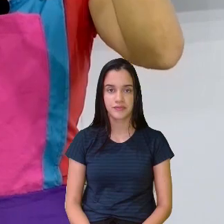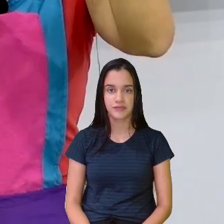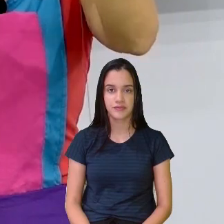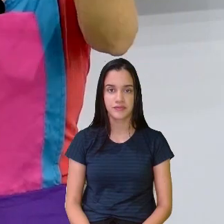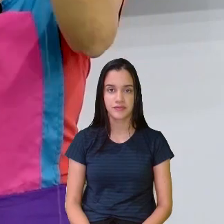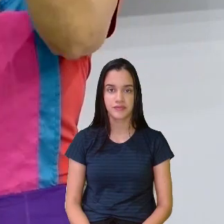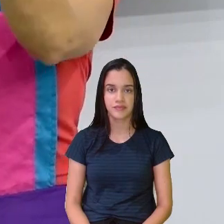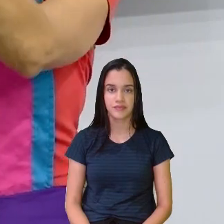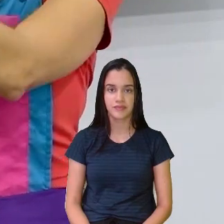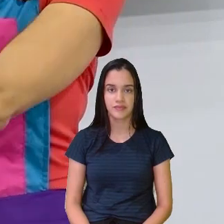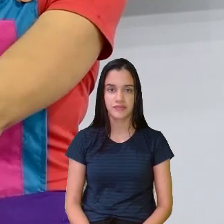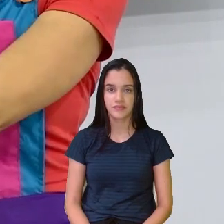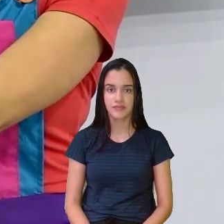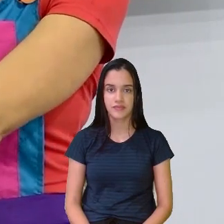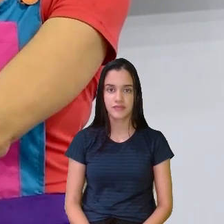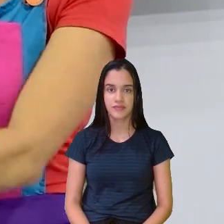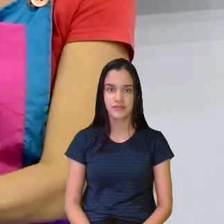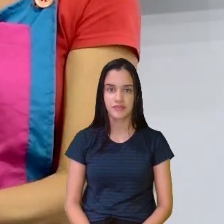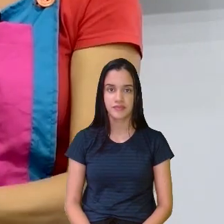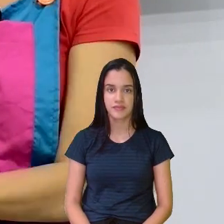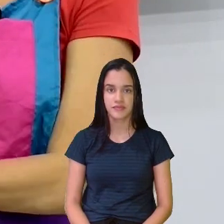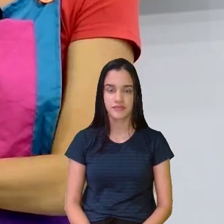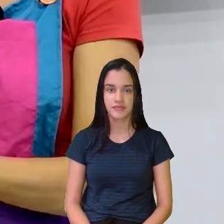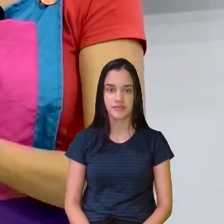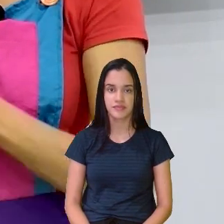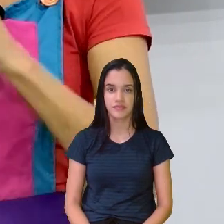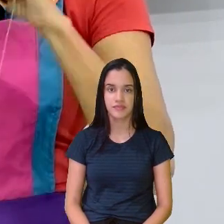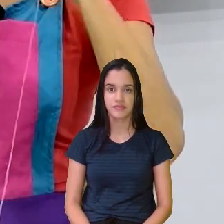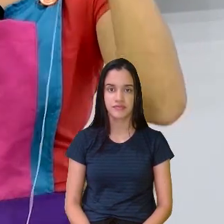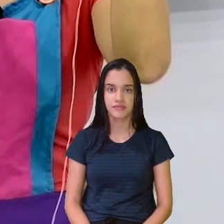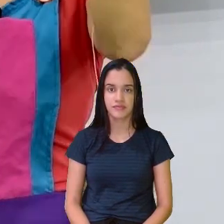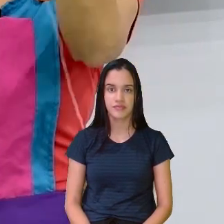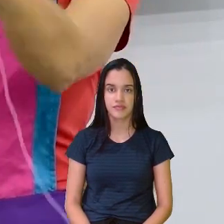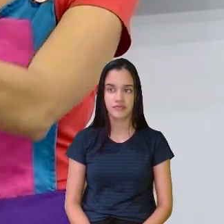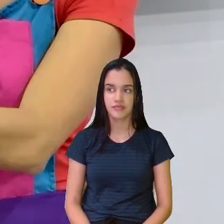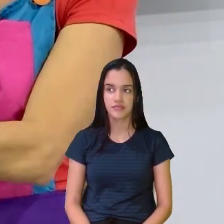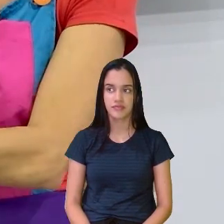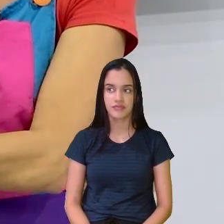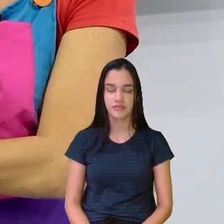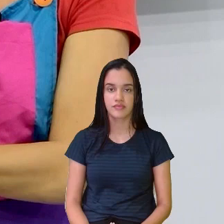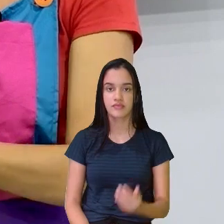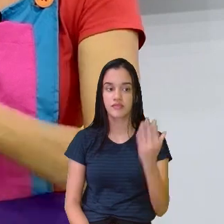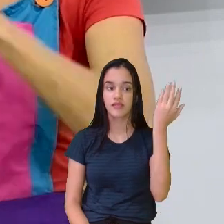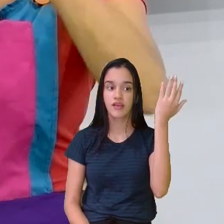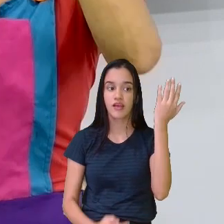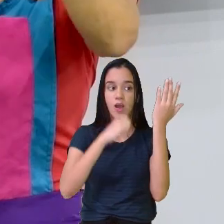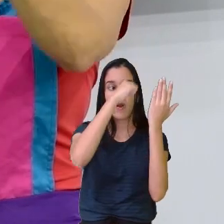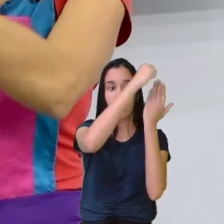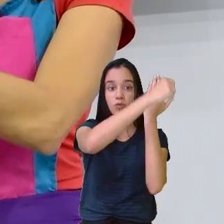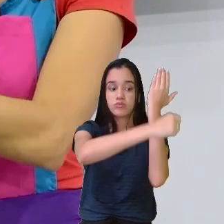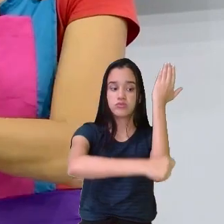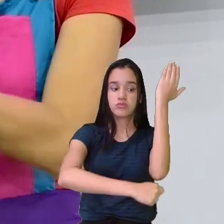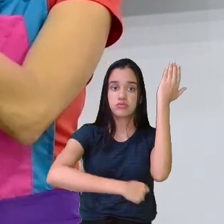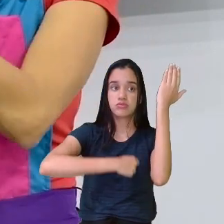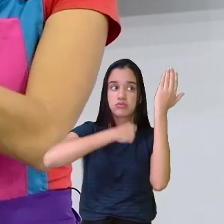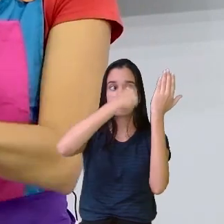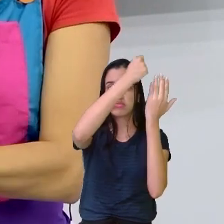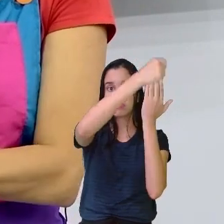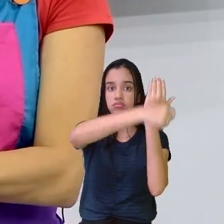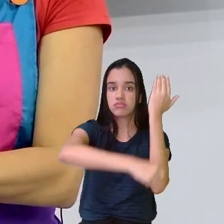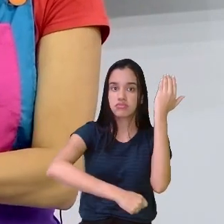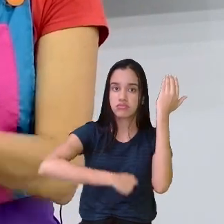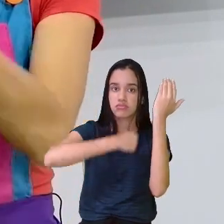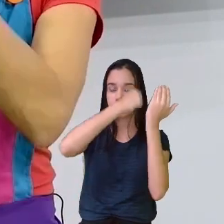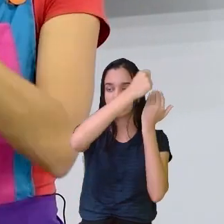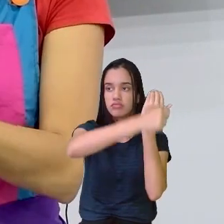Vem aqui, passa aqui na minha mão, volta, passa aqui na mão de novo e vem. Vem. Então, eu tenho